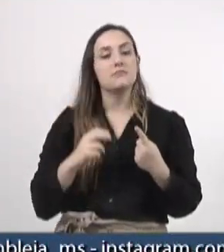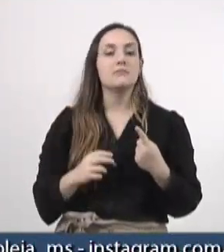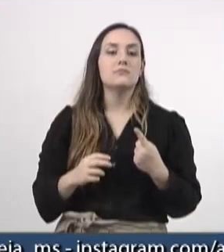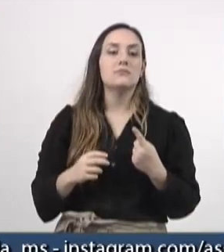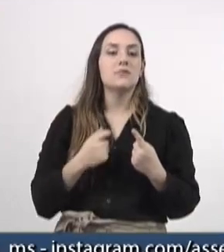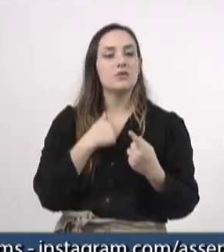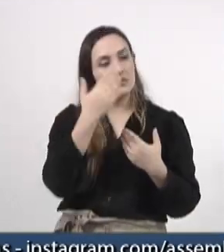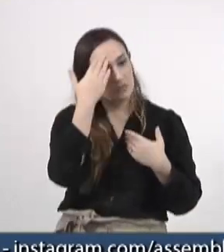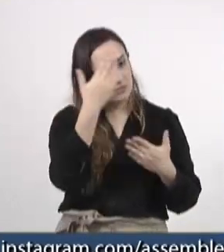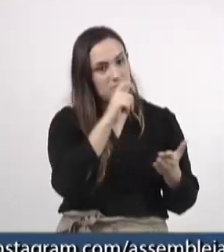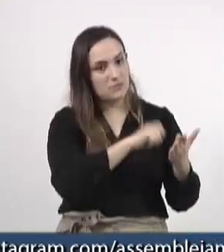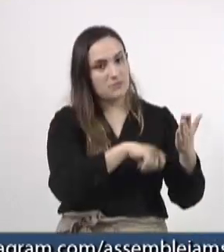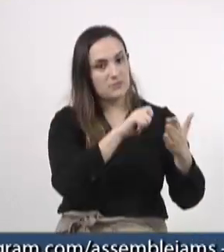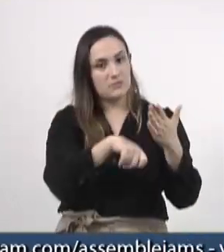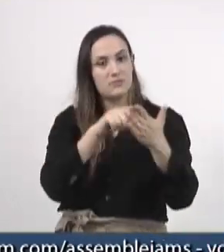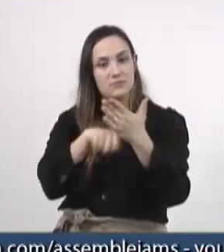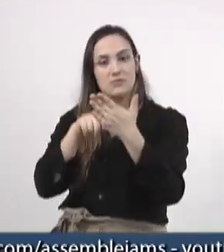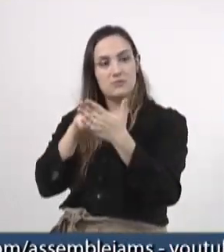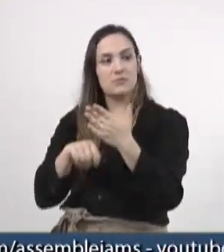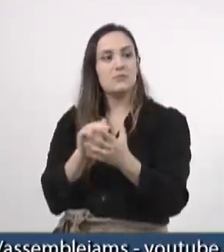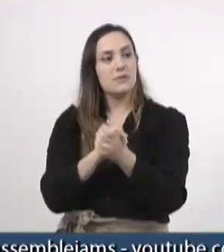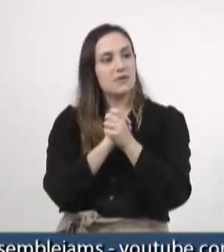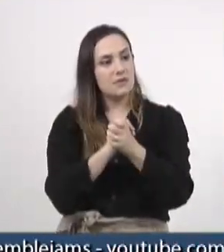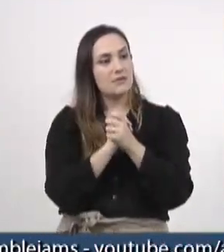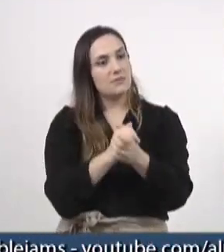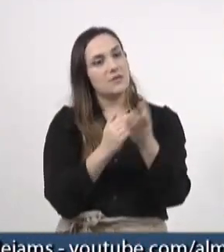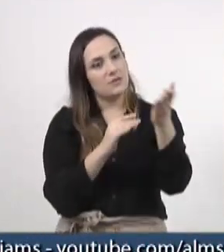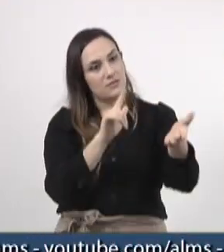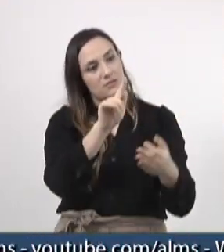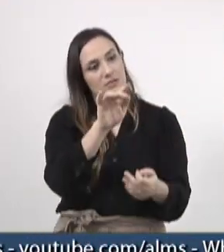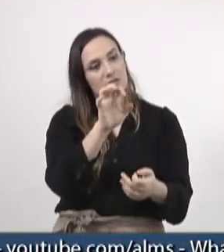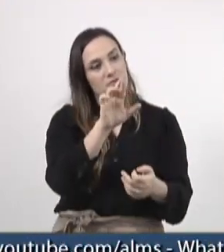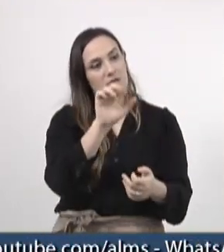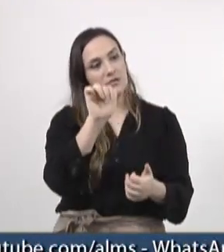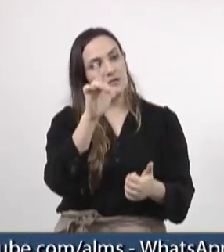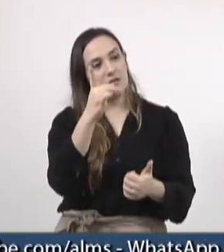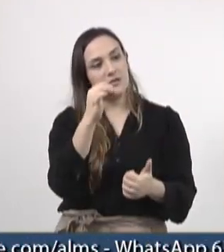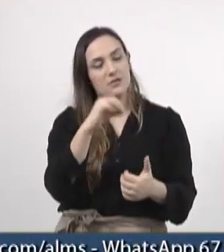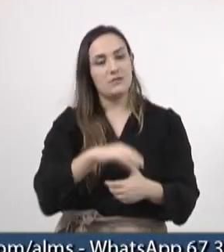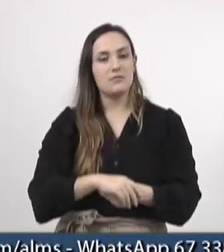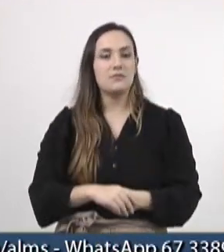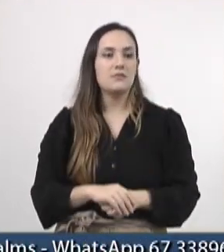quem agradeço muito. Parabéns, senhor Geraldo. Parabéns.